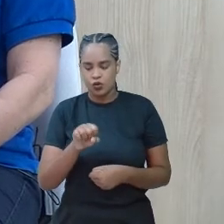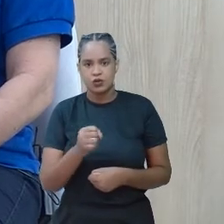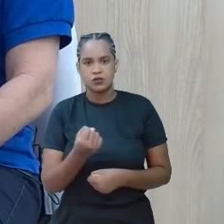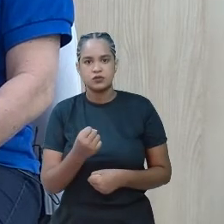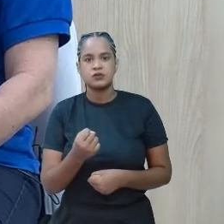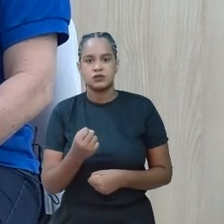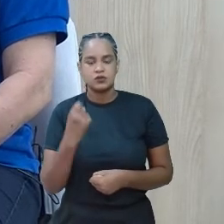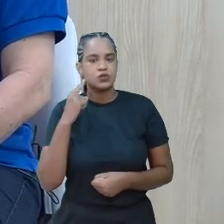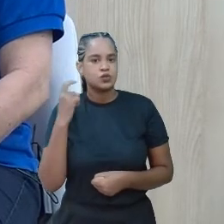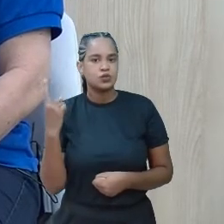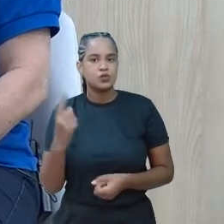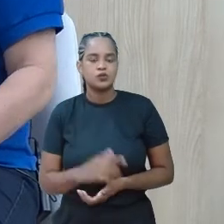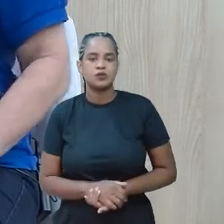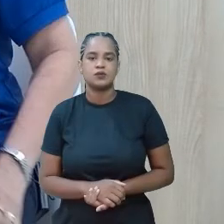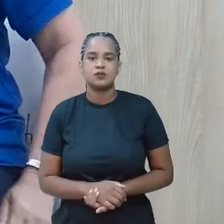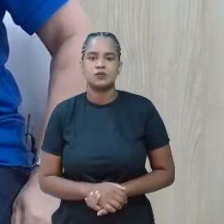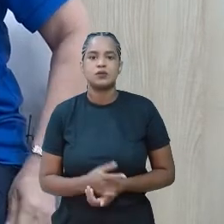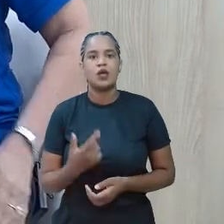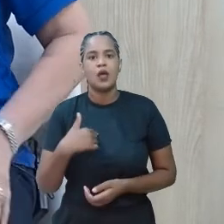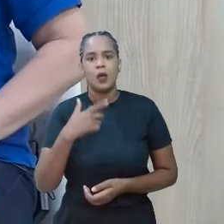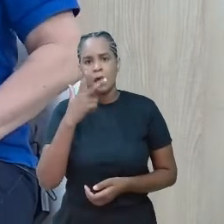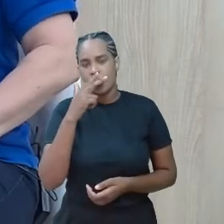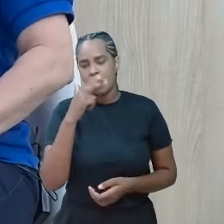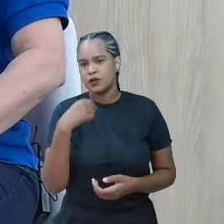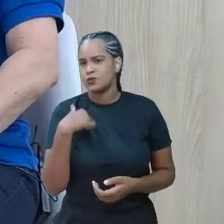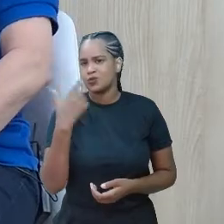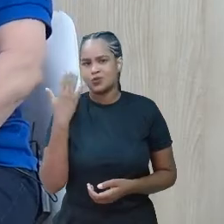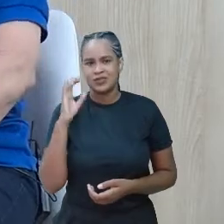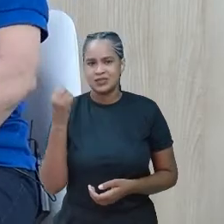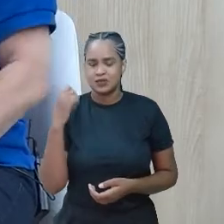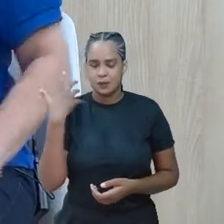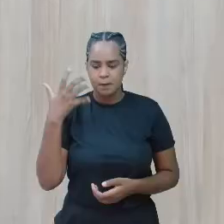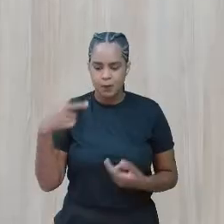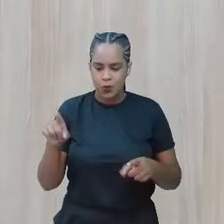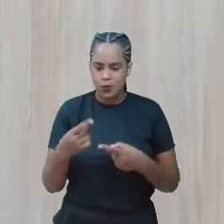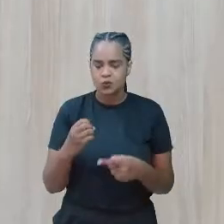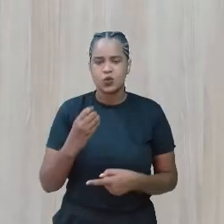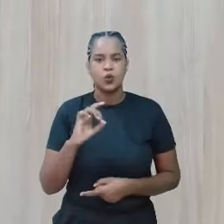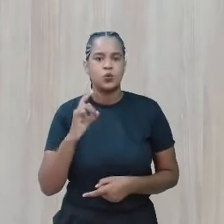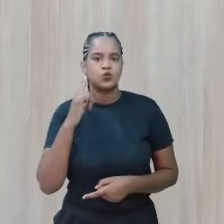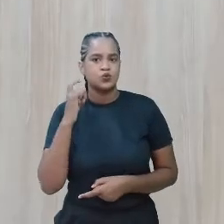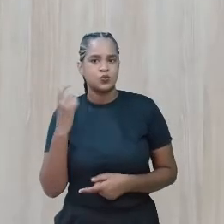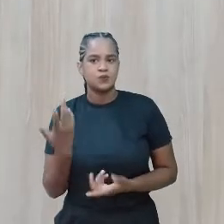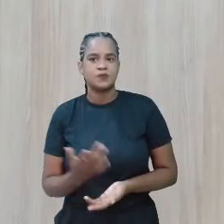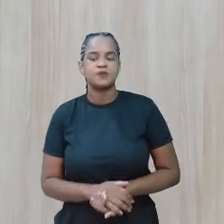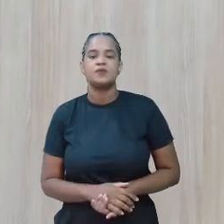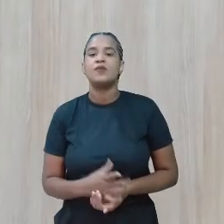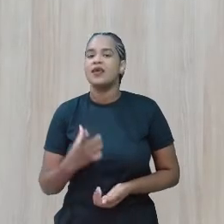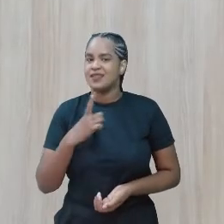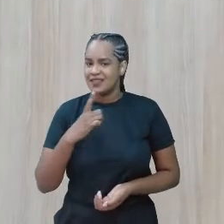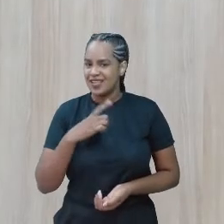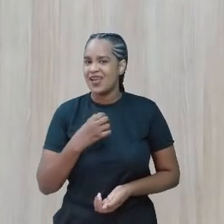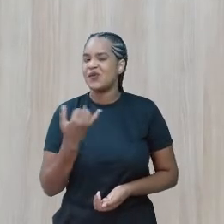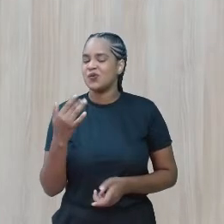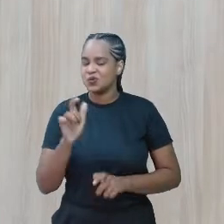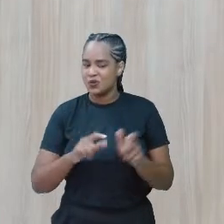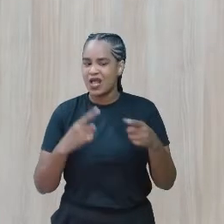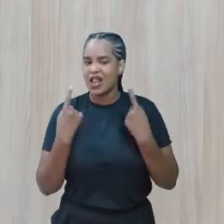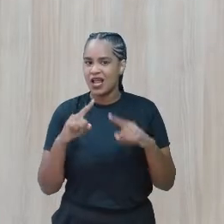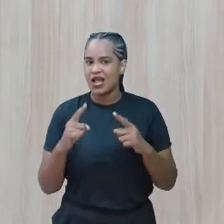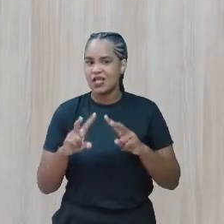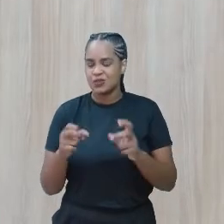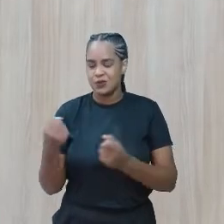acho que é um barulho, né? Eu não sei se ele está dizendo a música ou um barulho. Ah, tá. Olha, estão vendo aí que tem gente reclamando aí do carro do